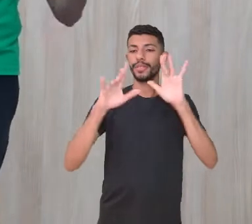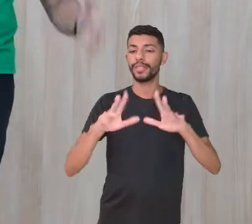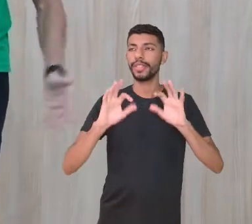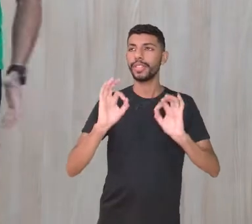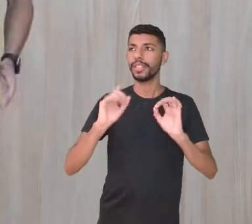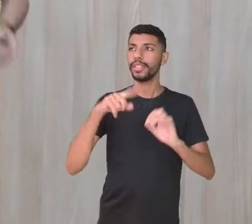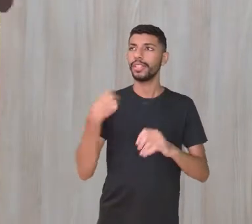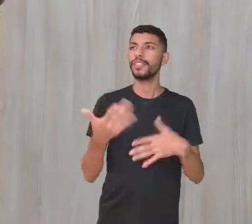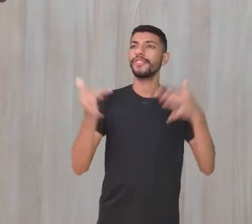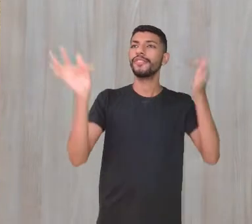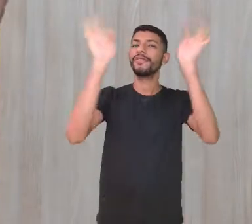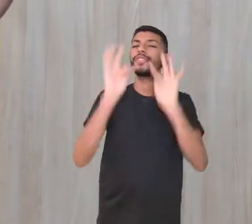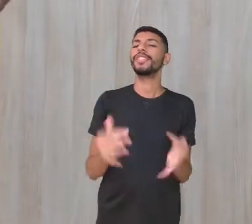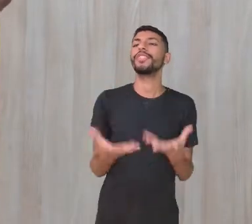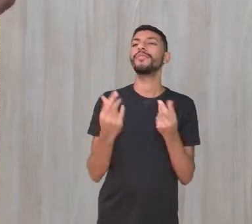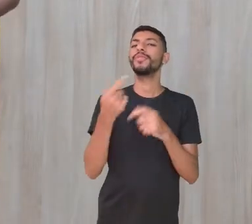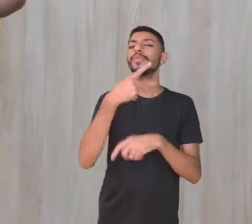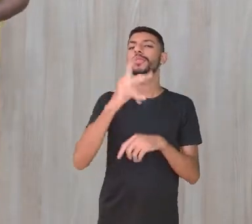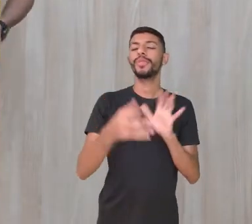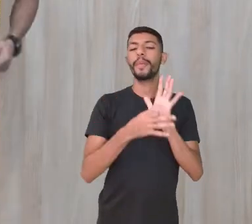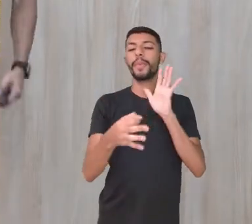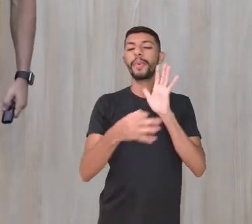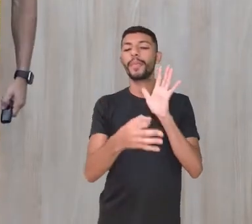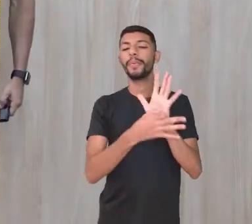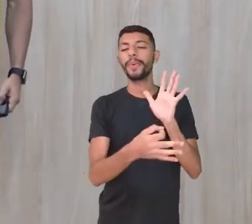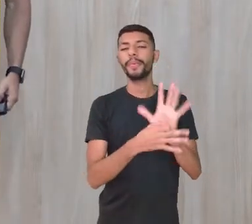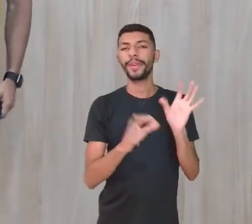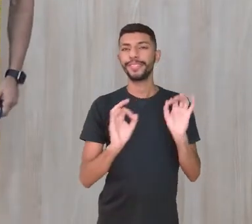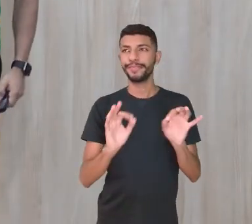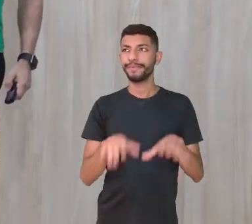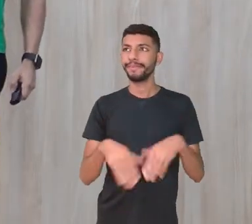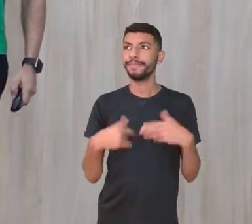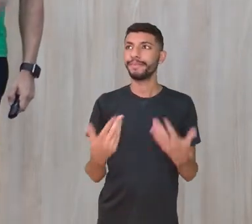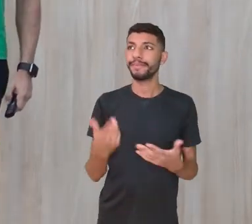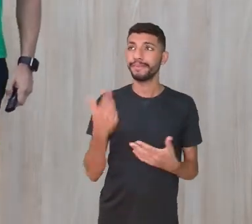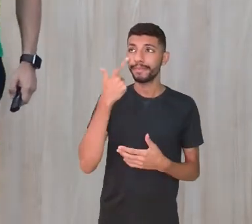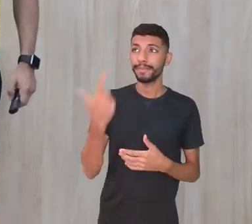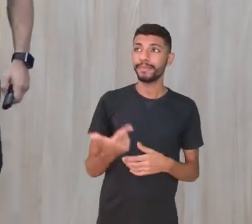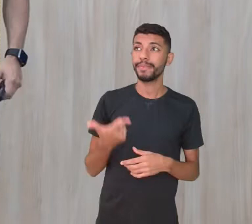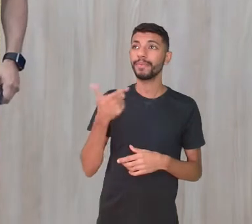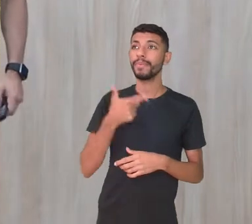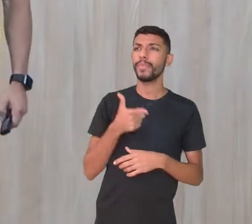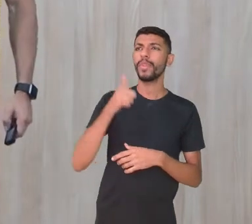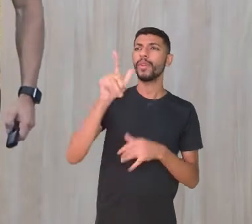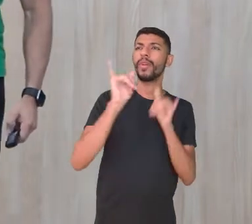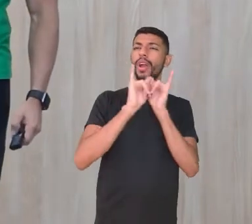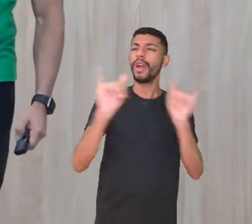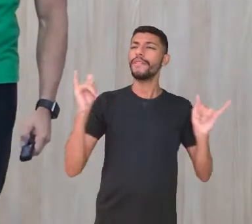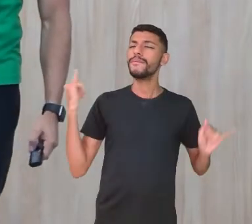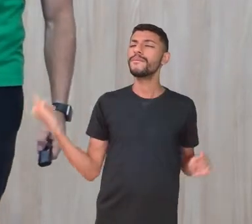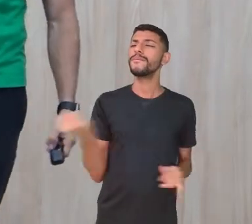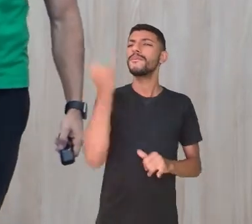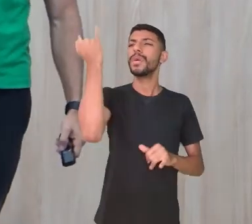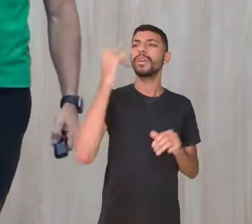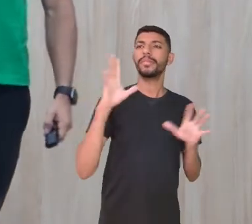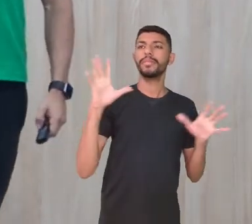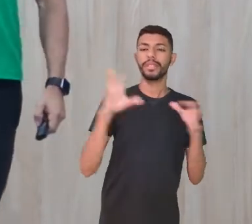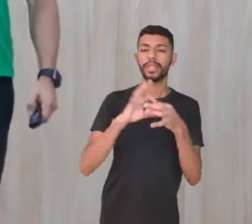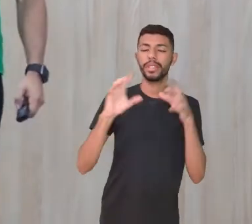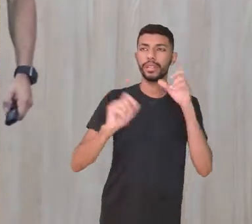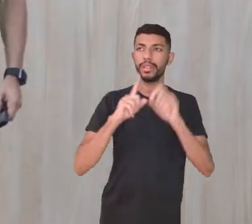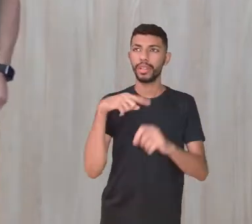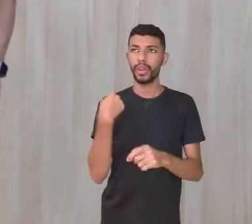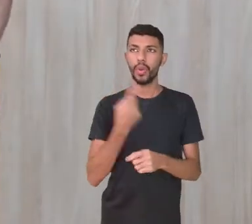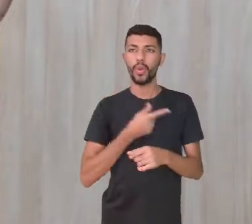fica bastante feliz com os comentários aí de cada um, tá bom? Outro aviso bastante importante em relação ao nosso canal